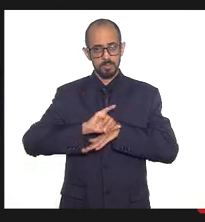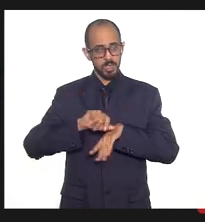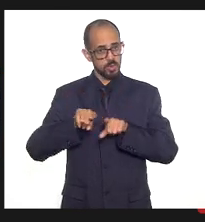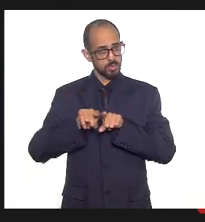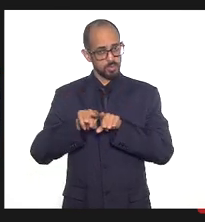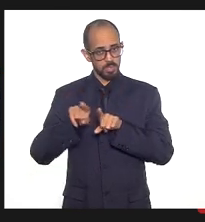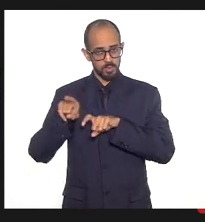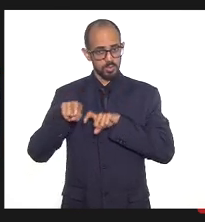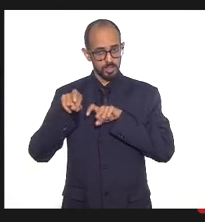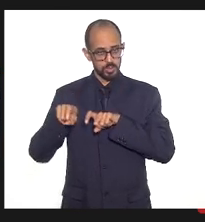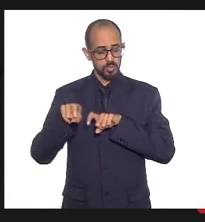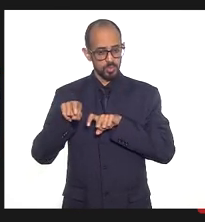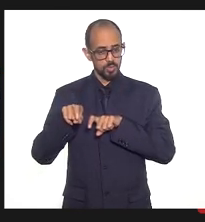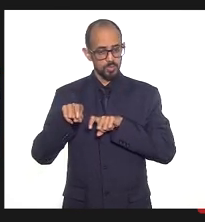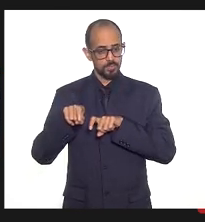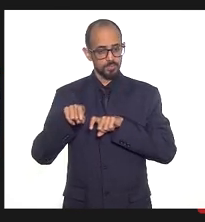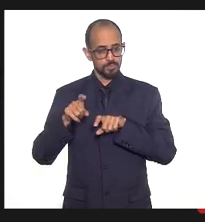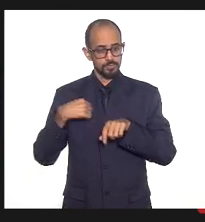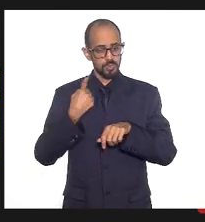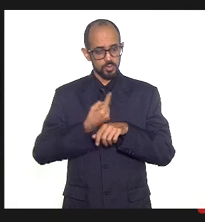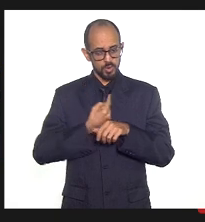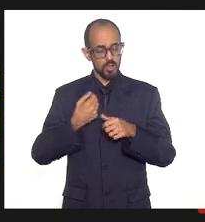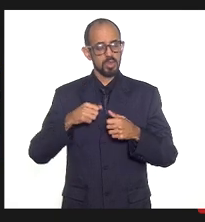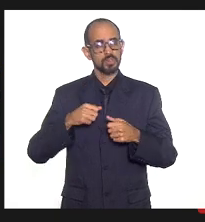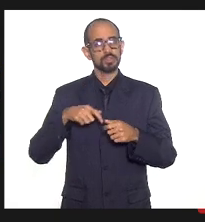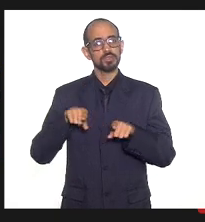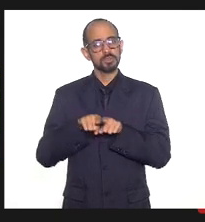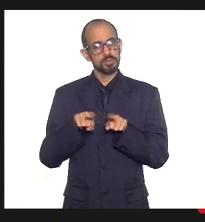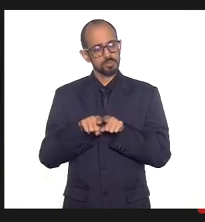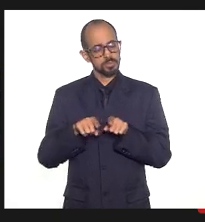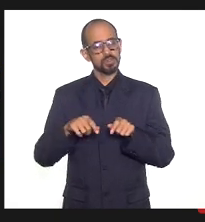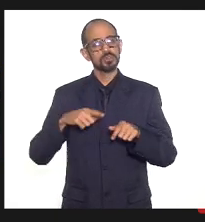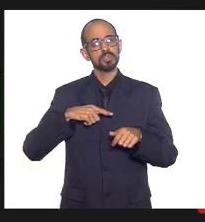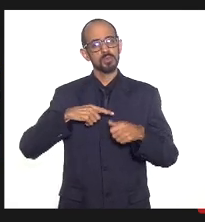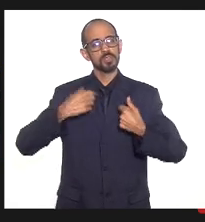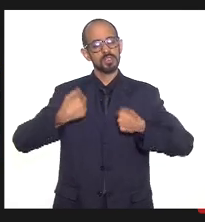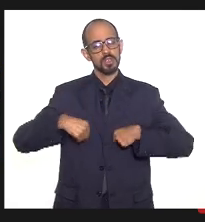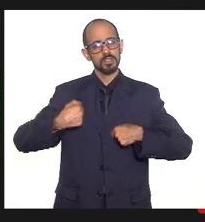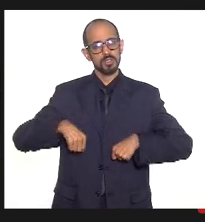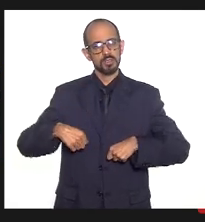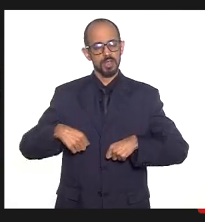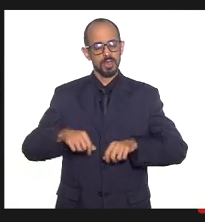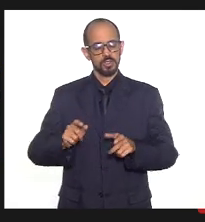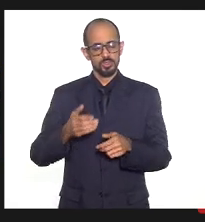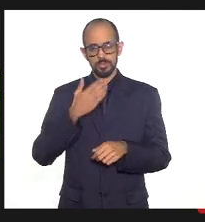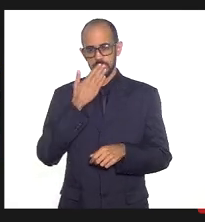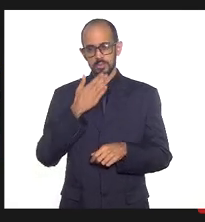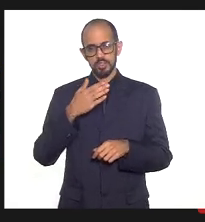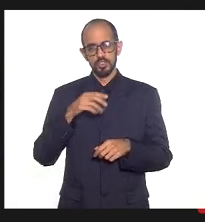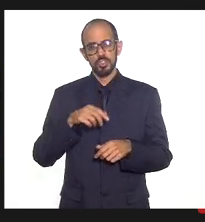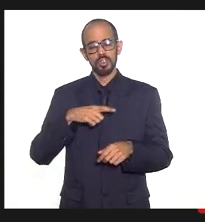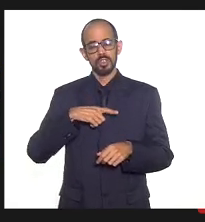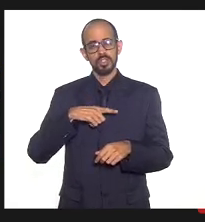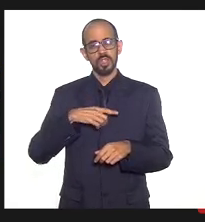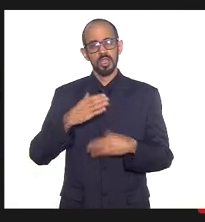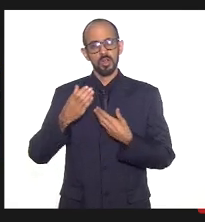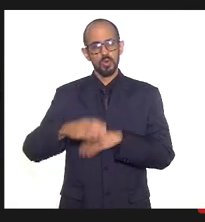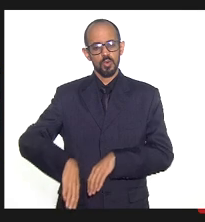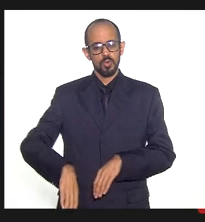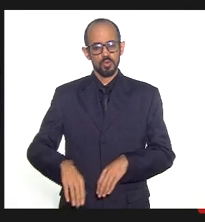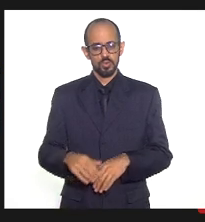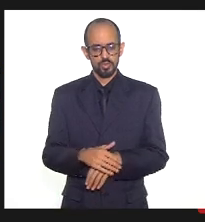interior do Estado. Então, a gente está também com essa demanda de solicitar que haja